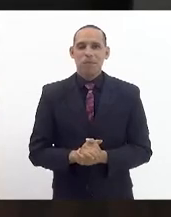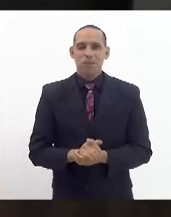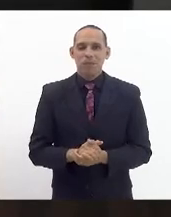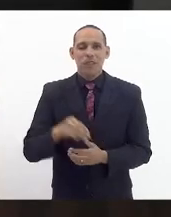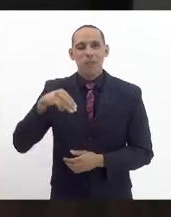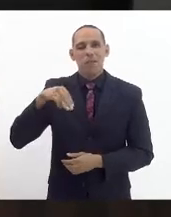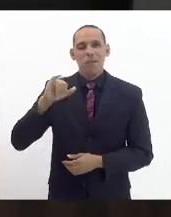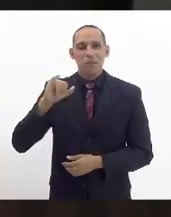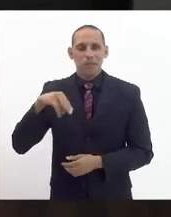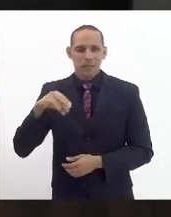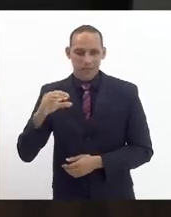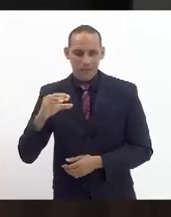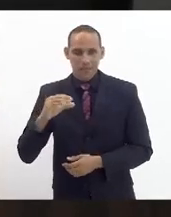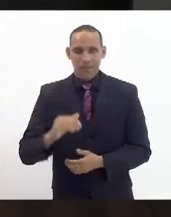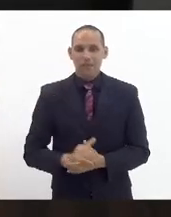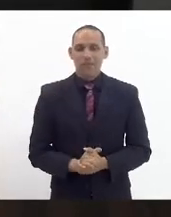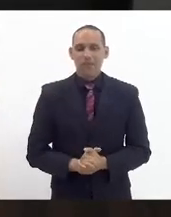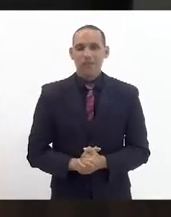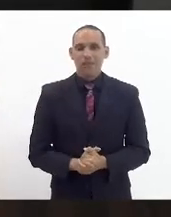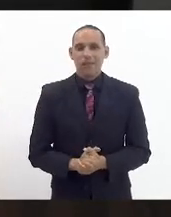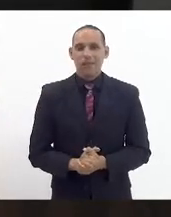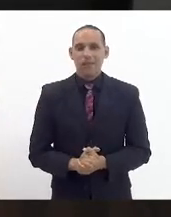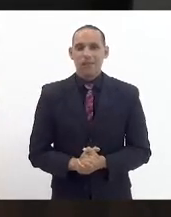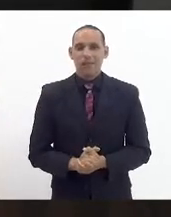Carlos Mink.